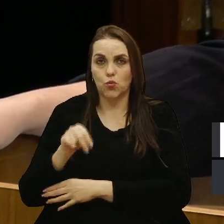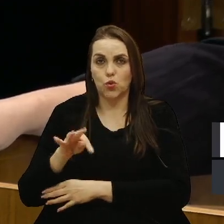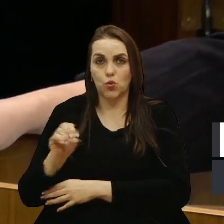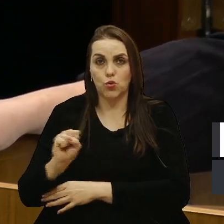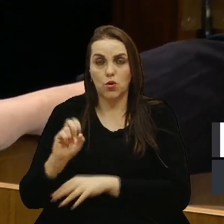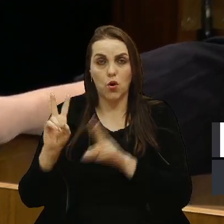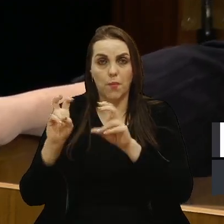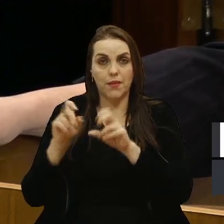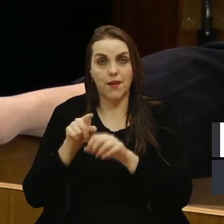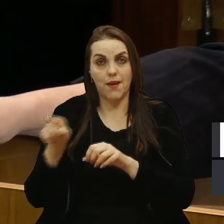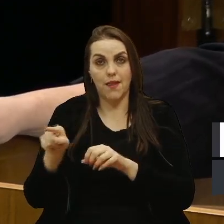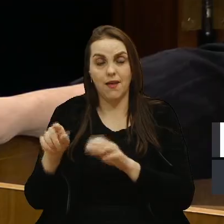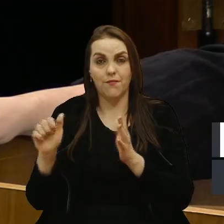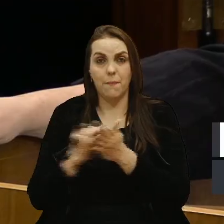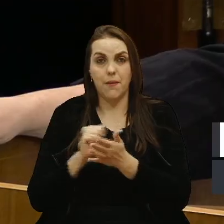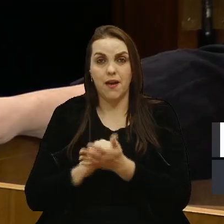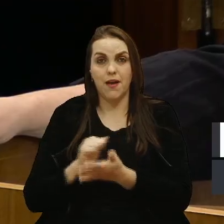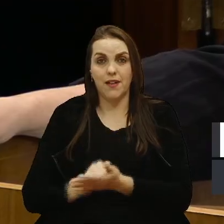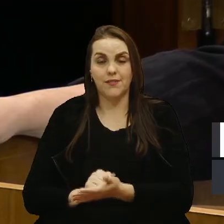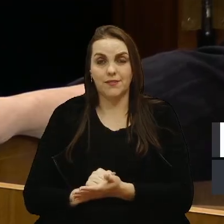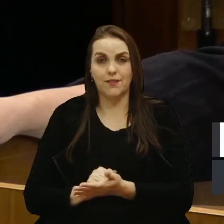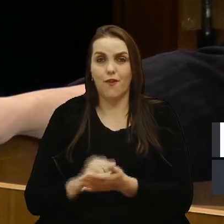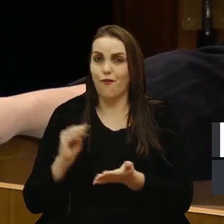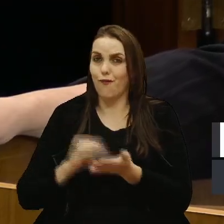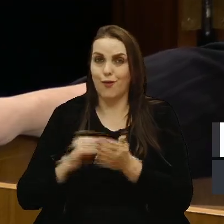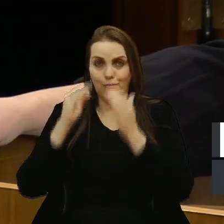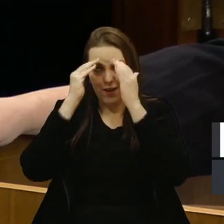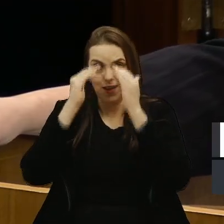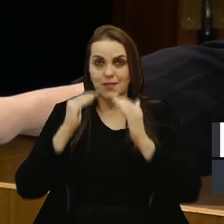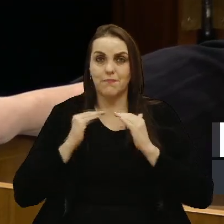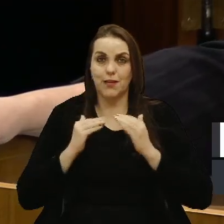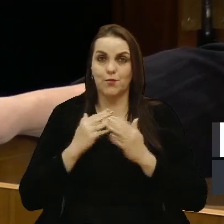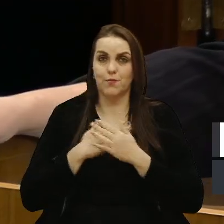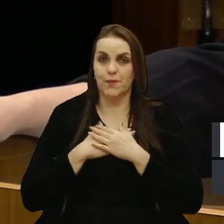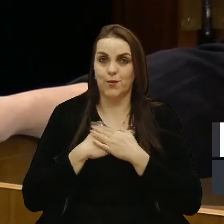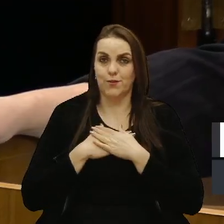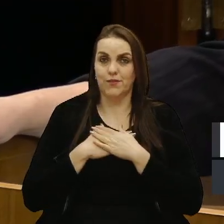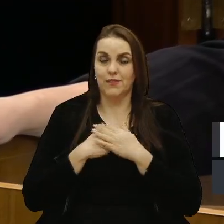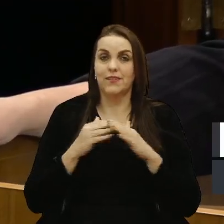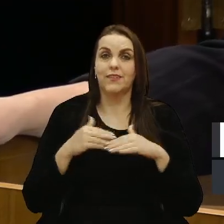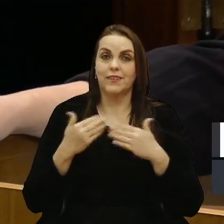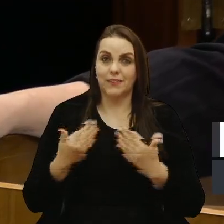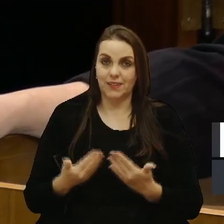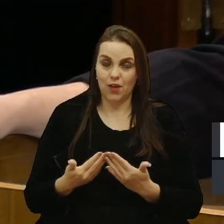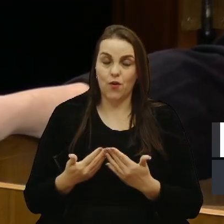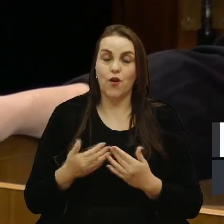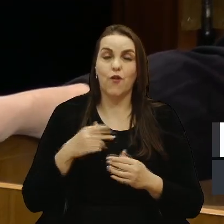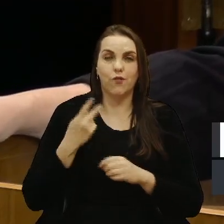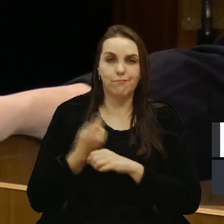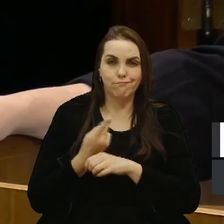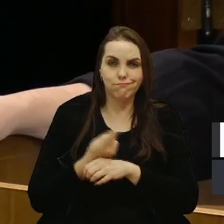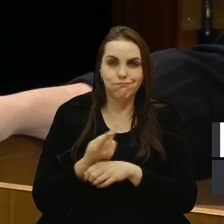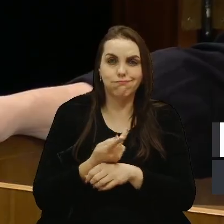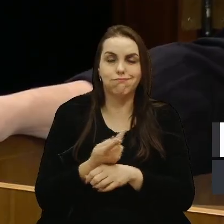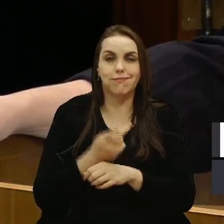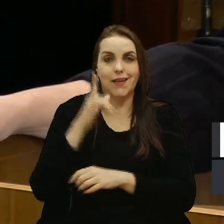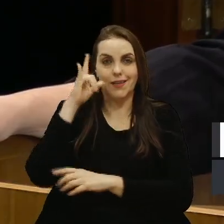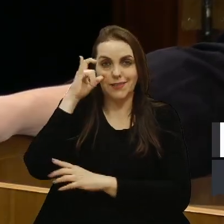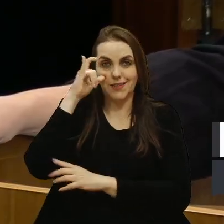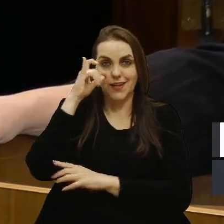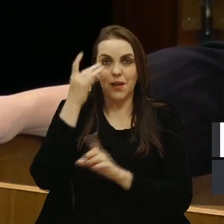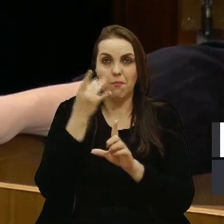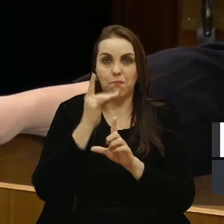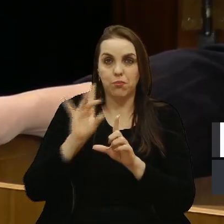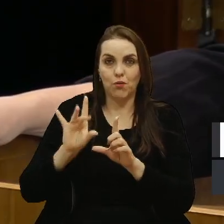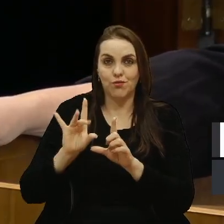lá e foram apagados. E isso eu achei um desrespeito comigo. Então, eu fui buscar a postagem no Instagram e, para surpresa